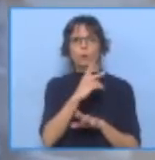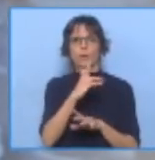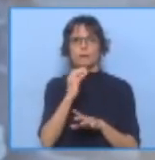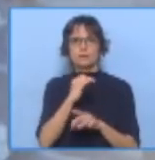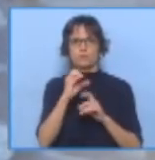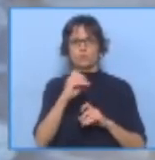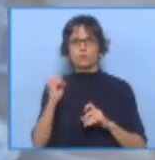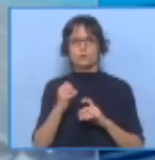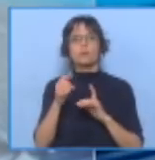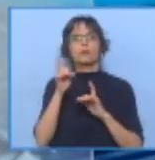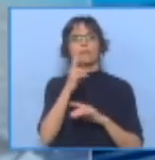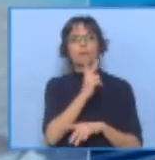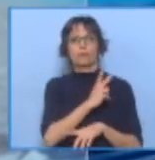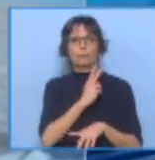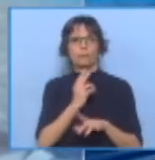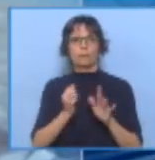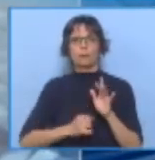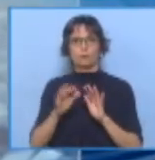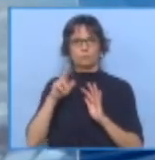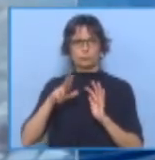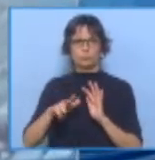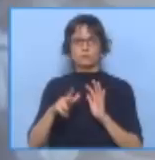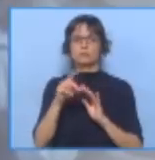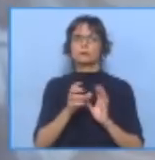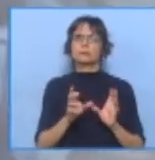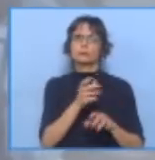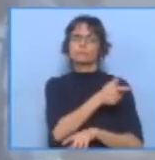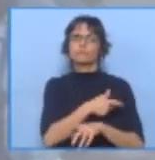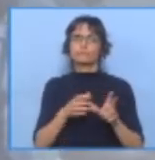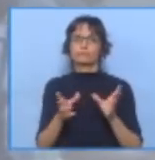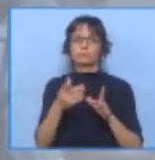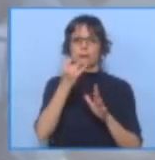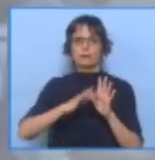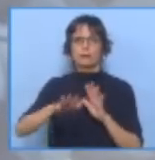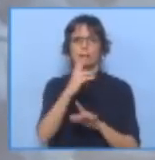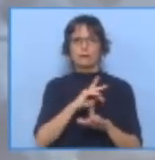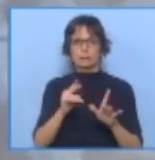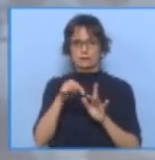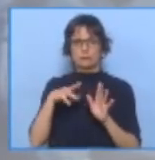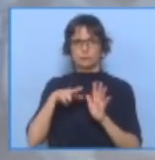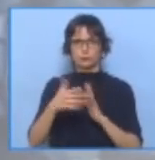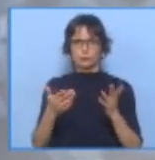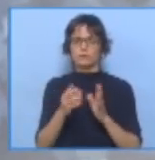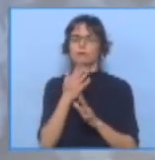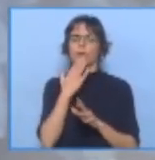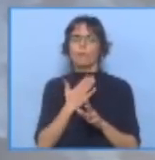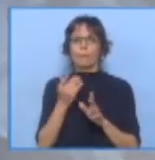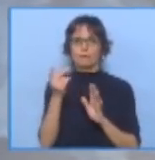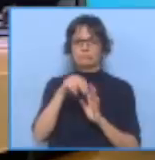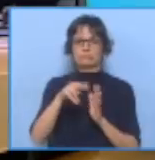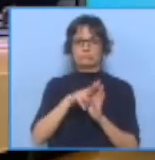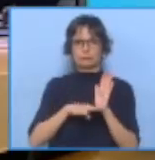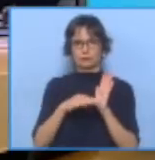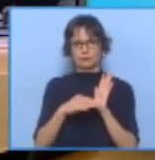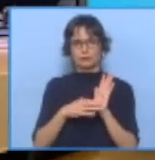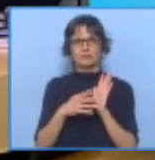Vítor Rafael, comissário da Terra Santa em Portugal. Boa tarde. Obrigado por estarem neste programa. Habitualmente tratamos por